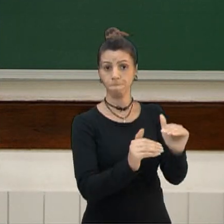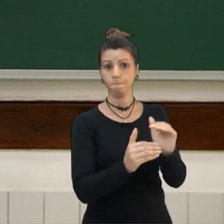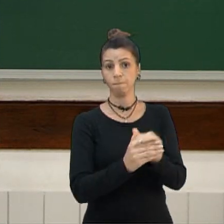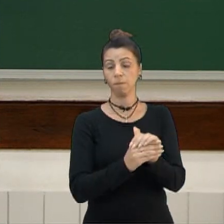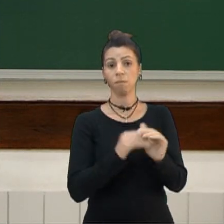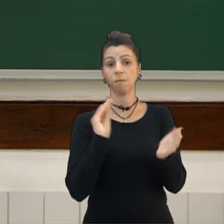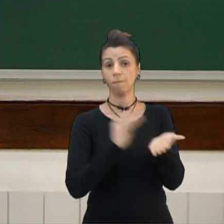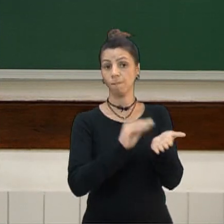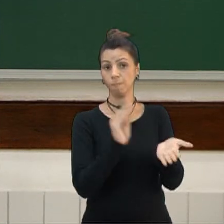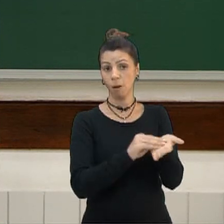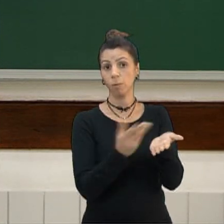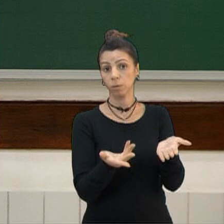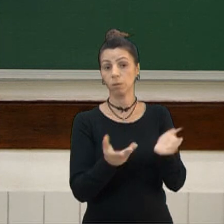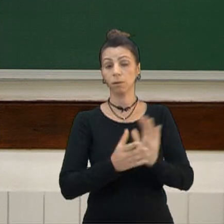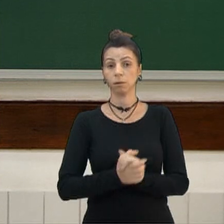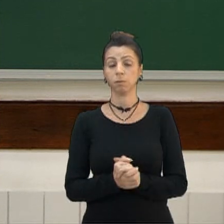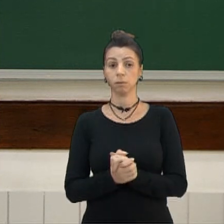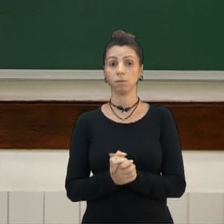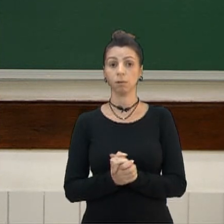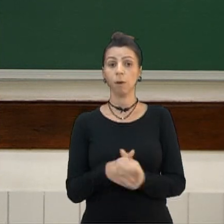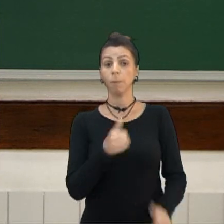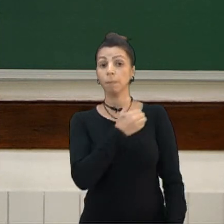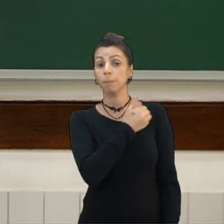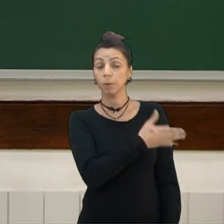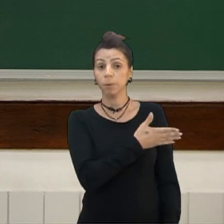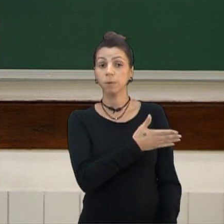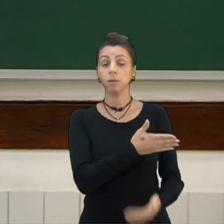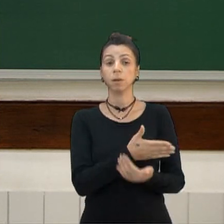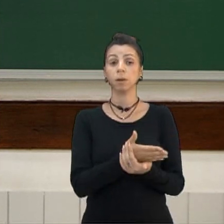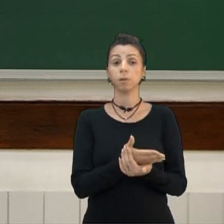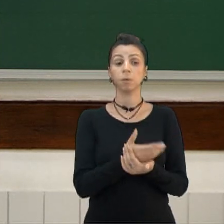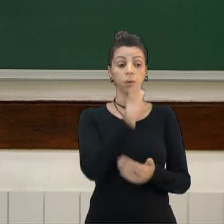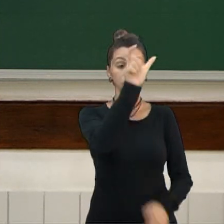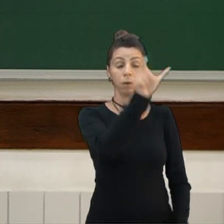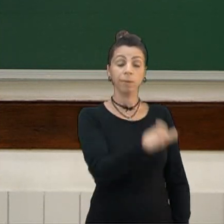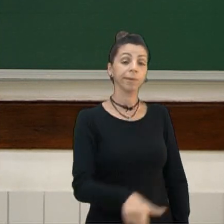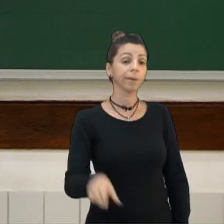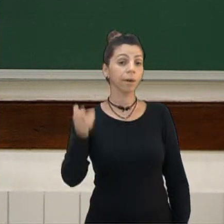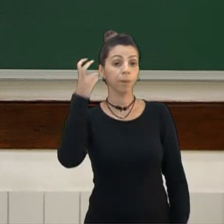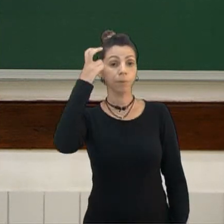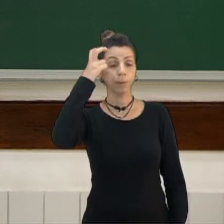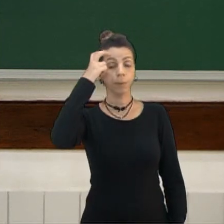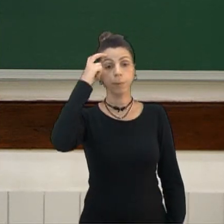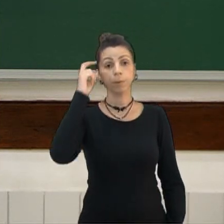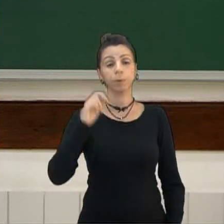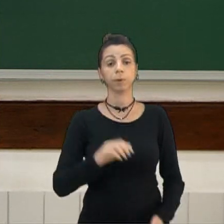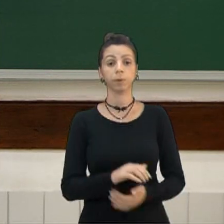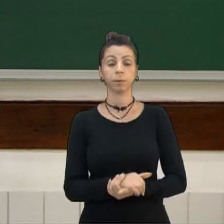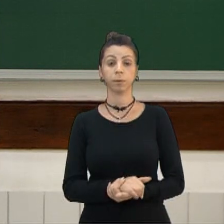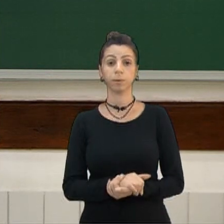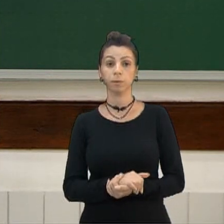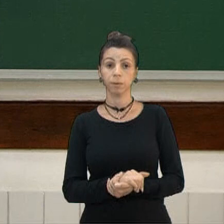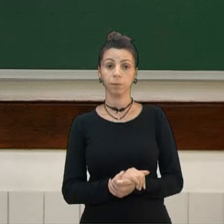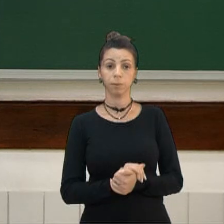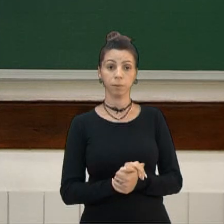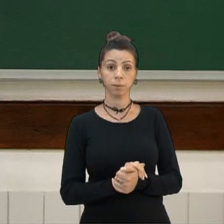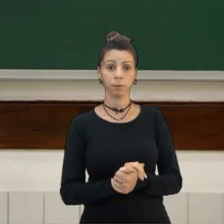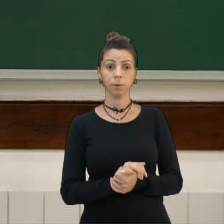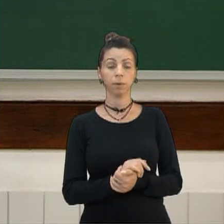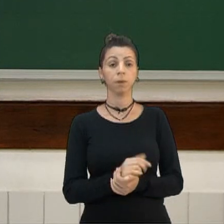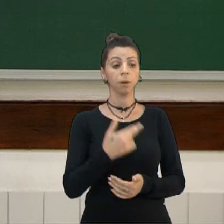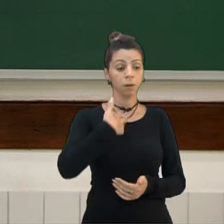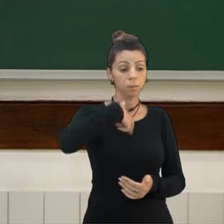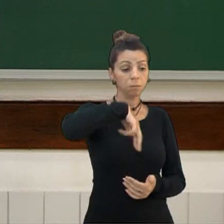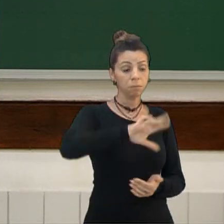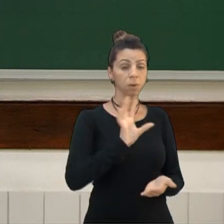o desrespeito com as pessoas, mas o desrespeito com a cultura em forma simbólica, que é o caso das instituições, né? A